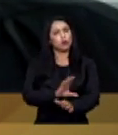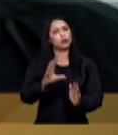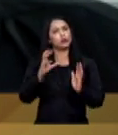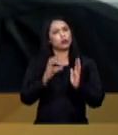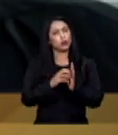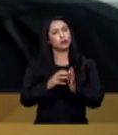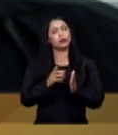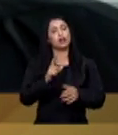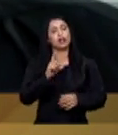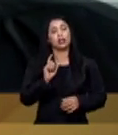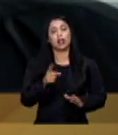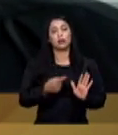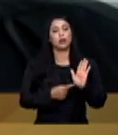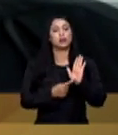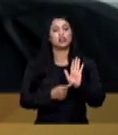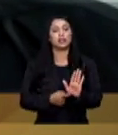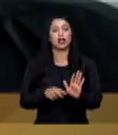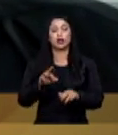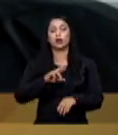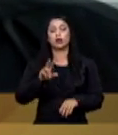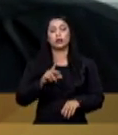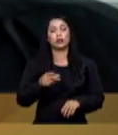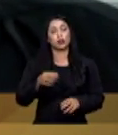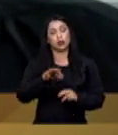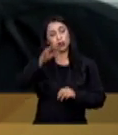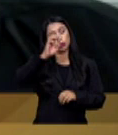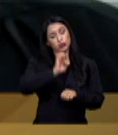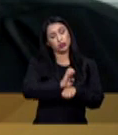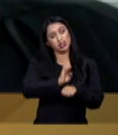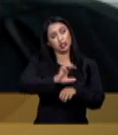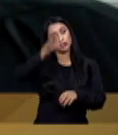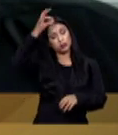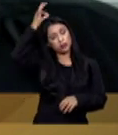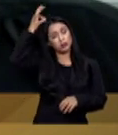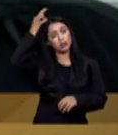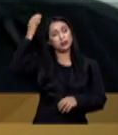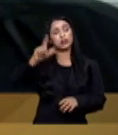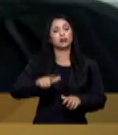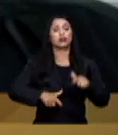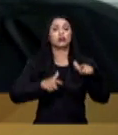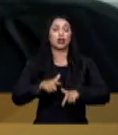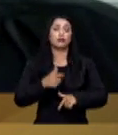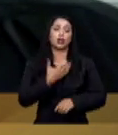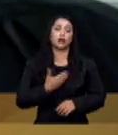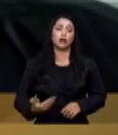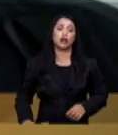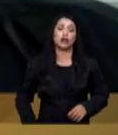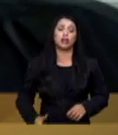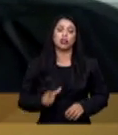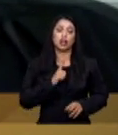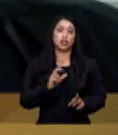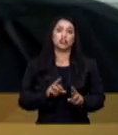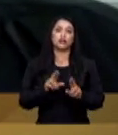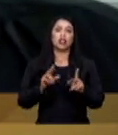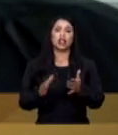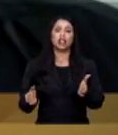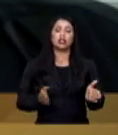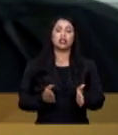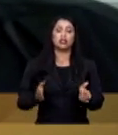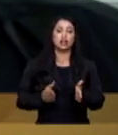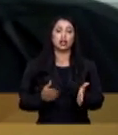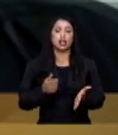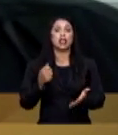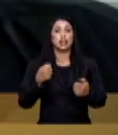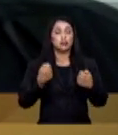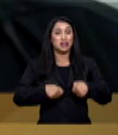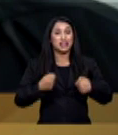público. Não há nenhuma indicação, ademais, no caso do Espírito Santo, de que o serviço público local apresentava alguma peculiaridade transitória que exigisse